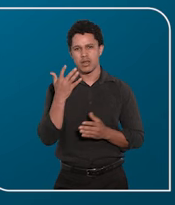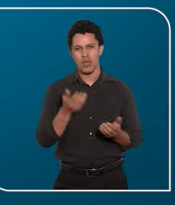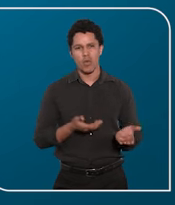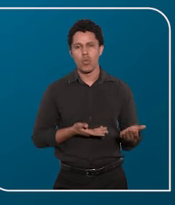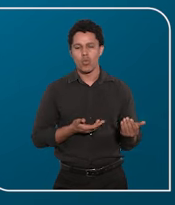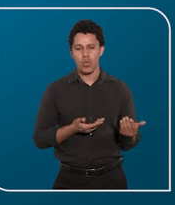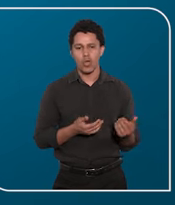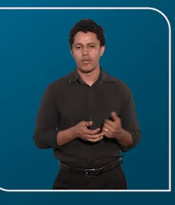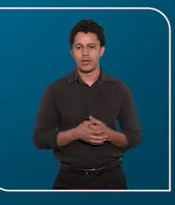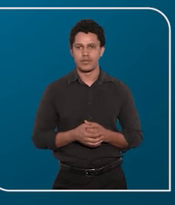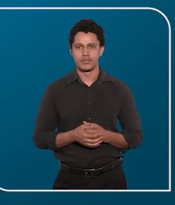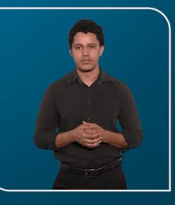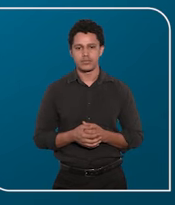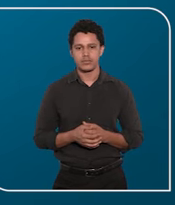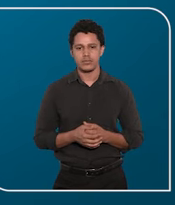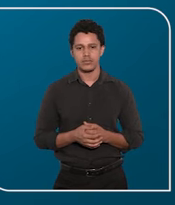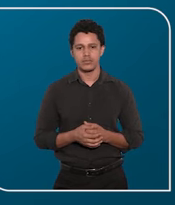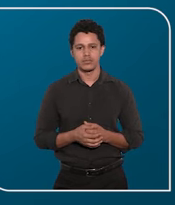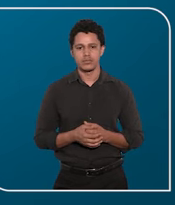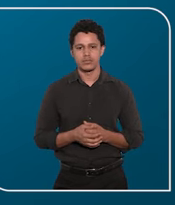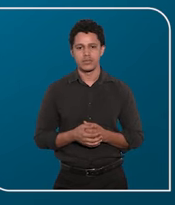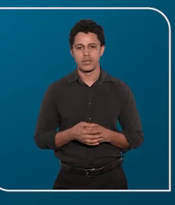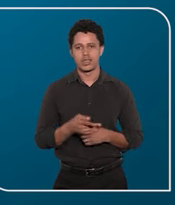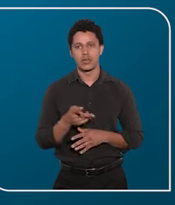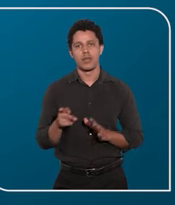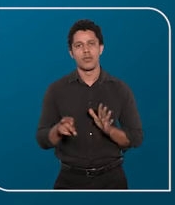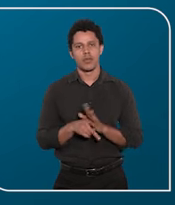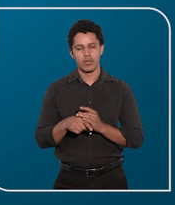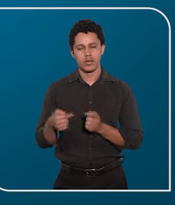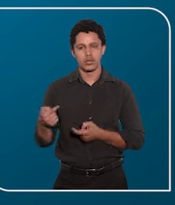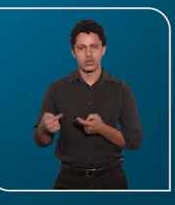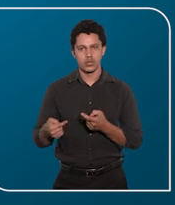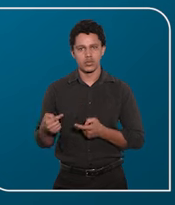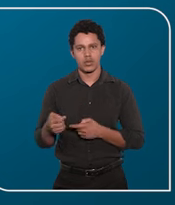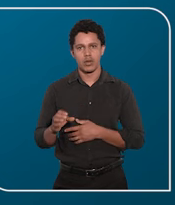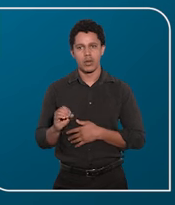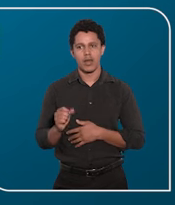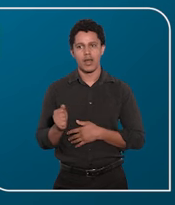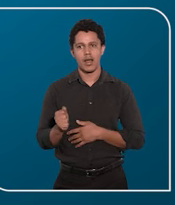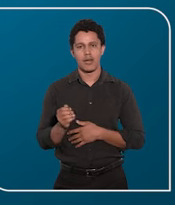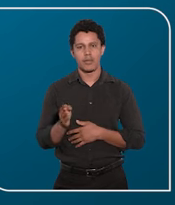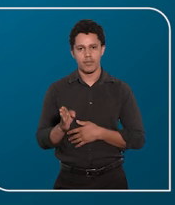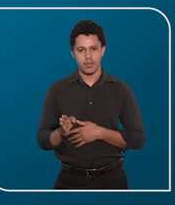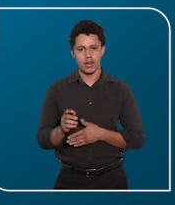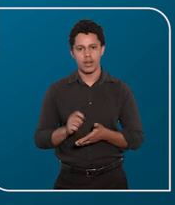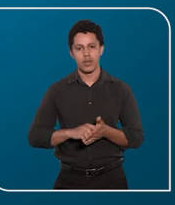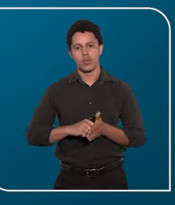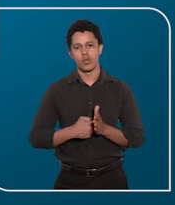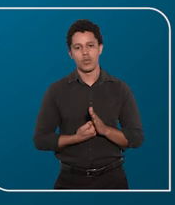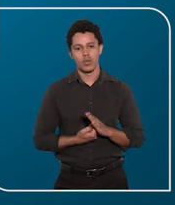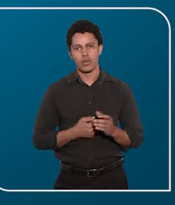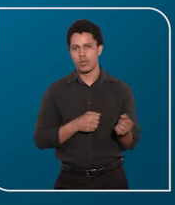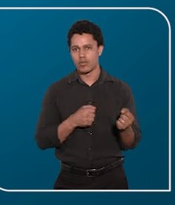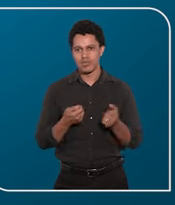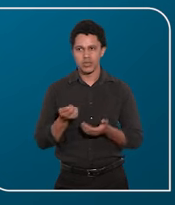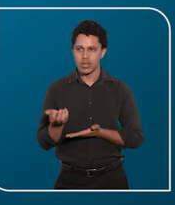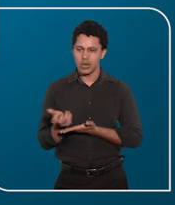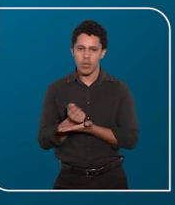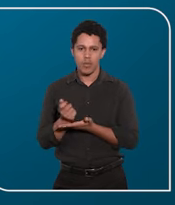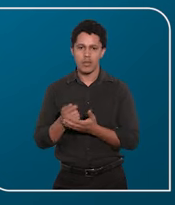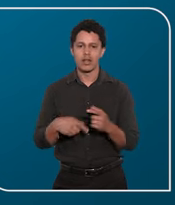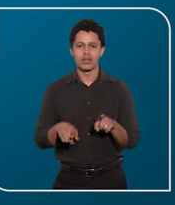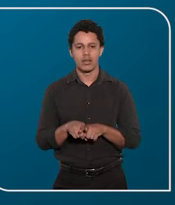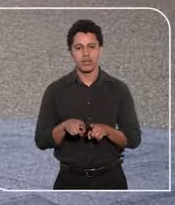respeito desse sentido, que era uma discussão da OAB, que a OAB travou no sentido de poder cobrar também das